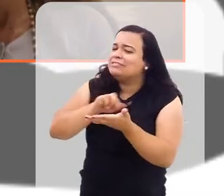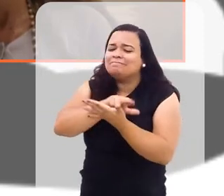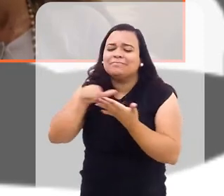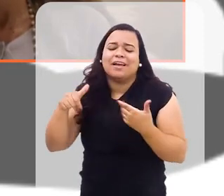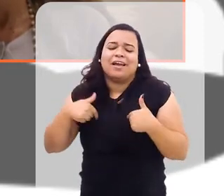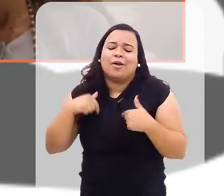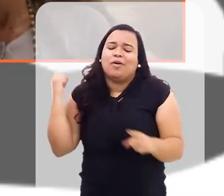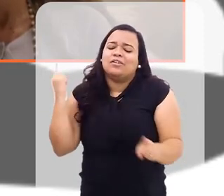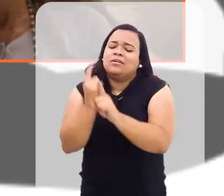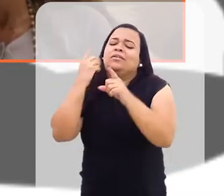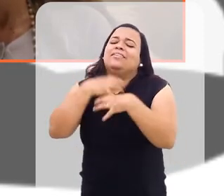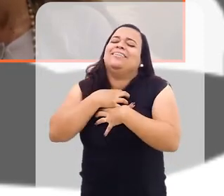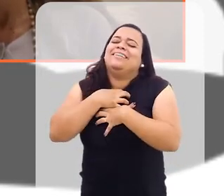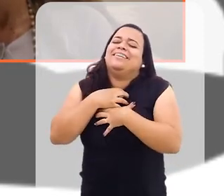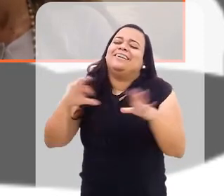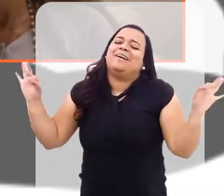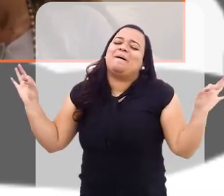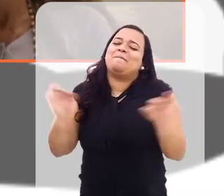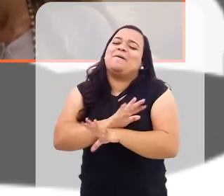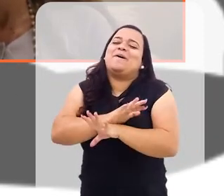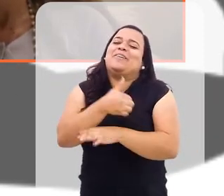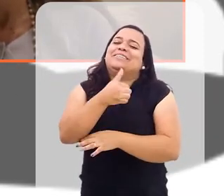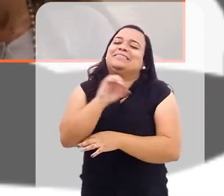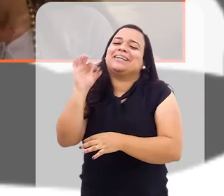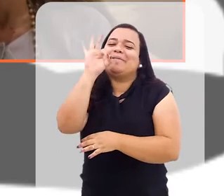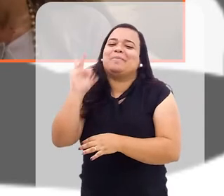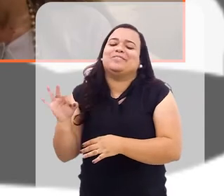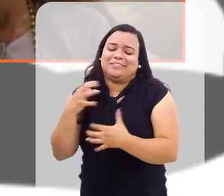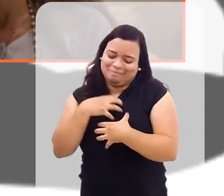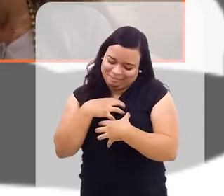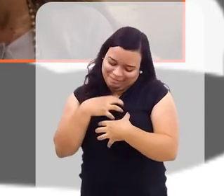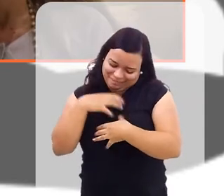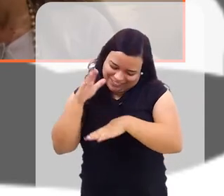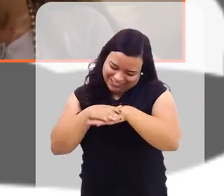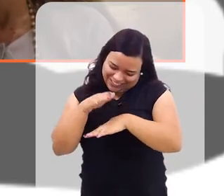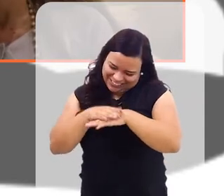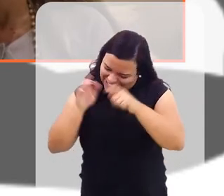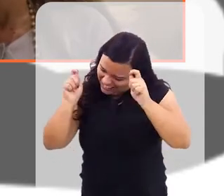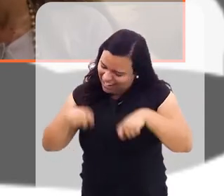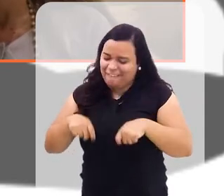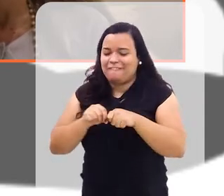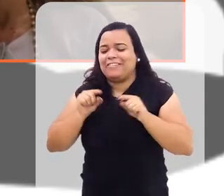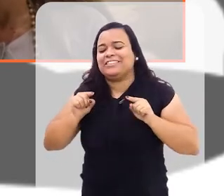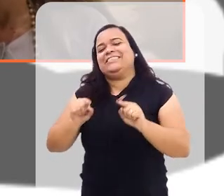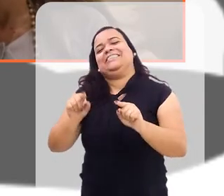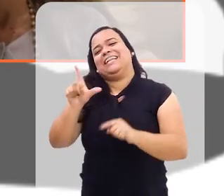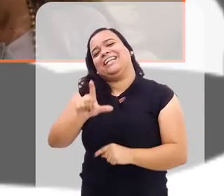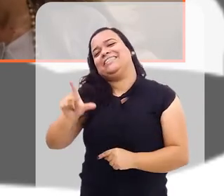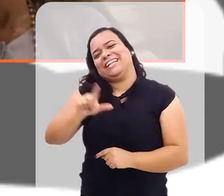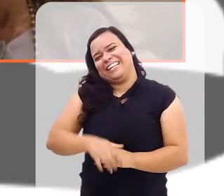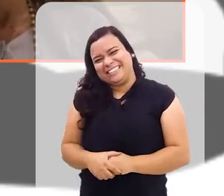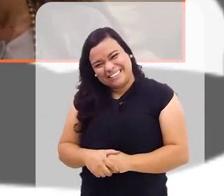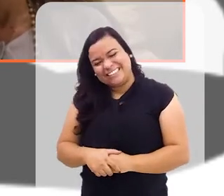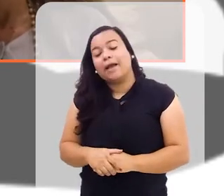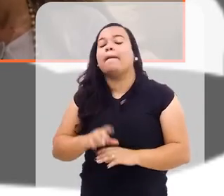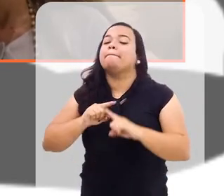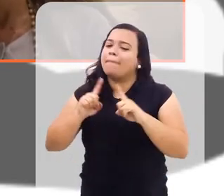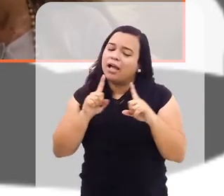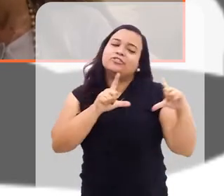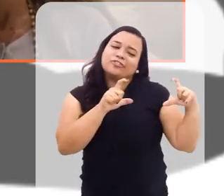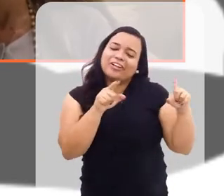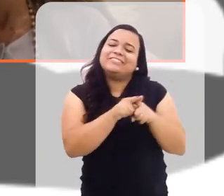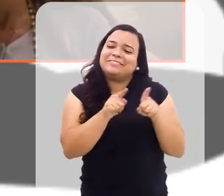encontrei, assim como plena, né? 100% a minha vocação aí na literatura. Mas eu passei bastante